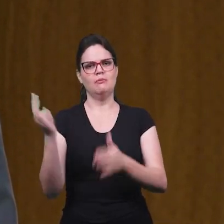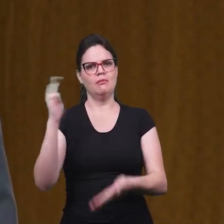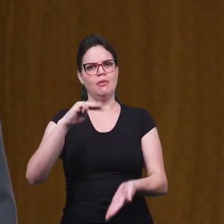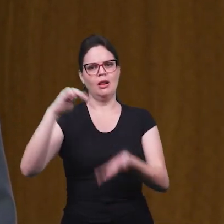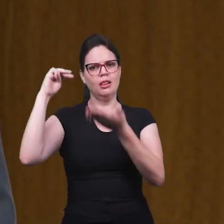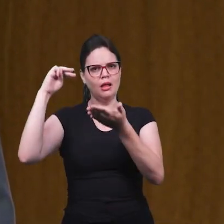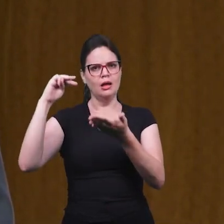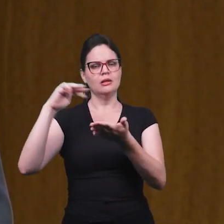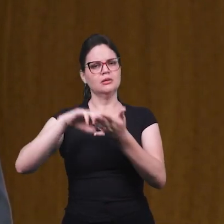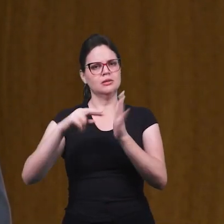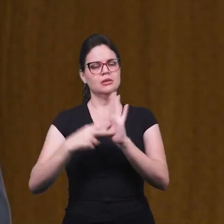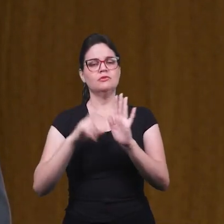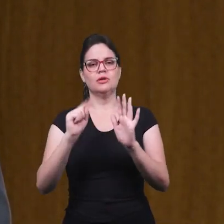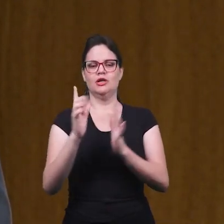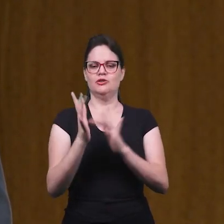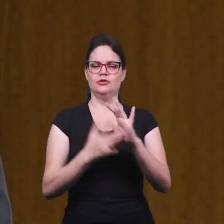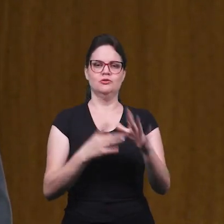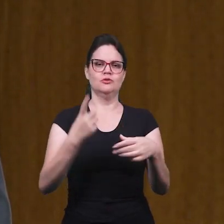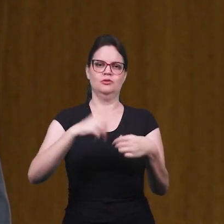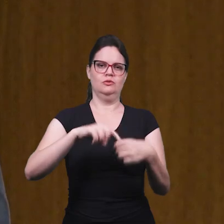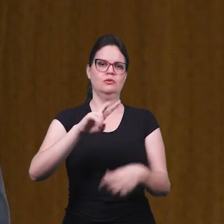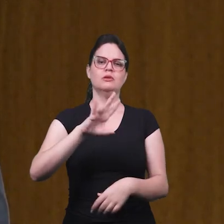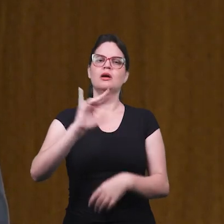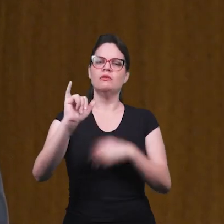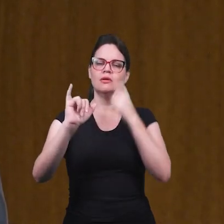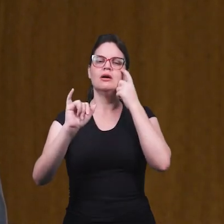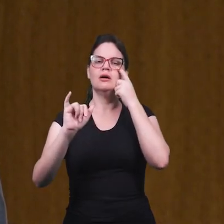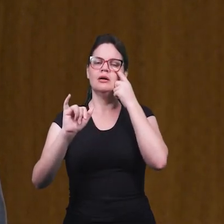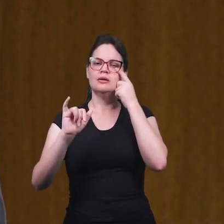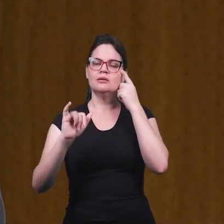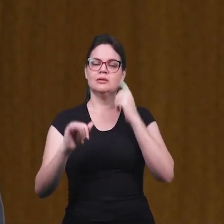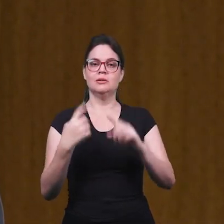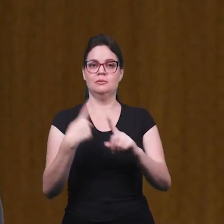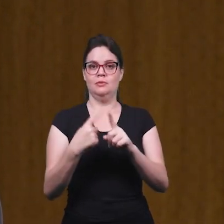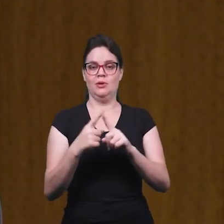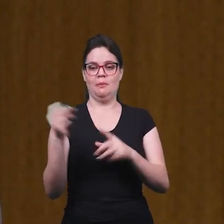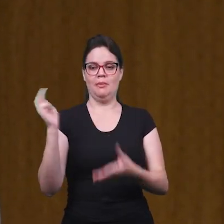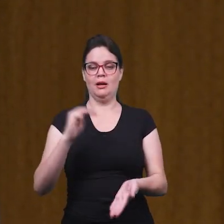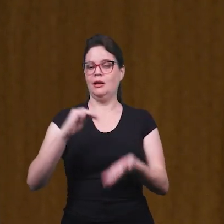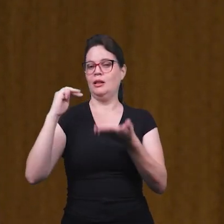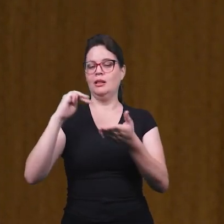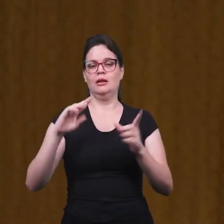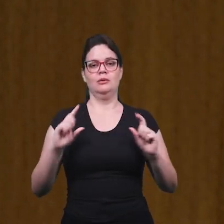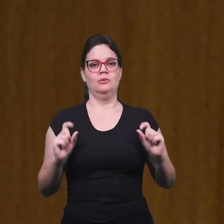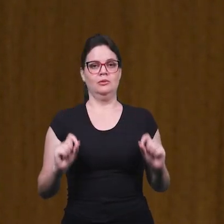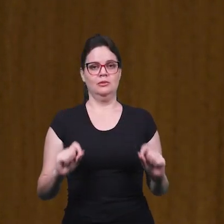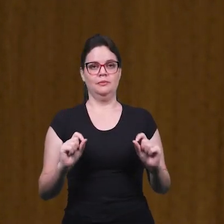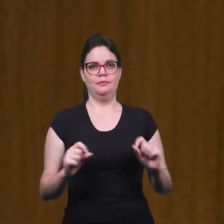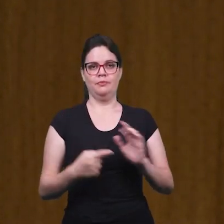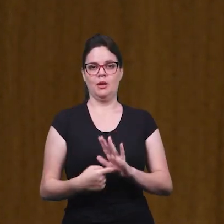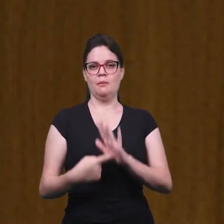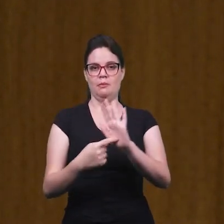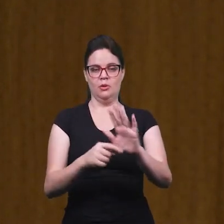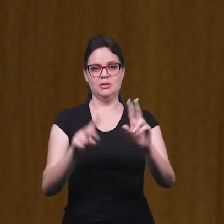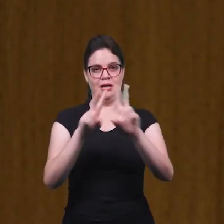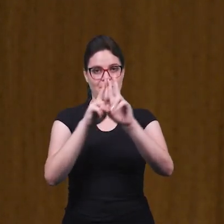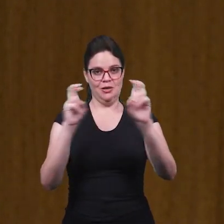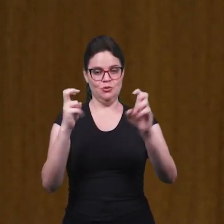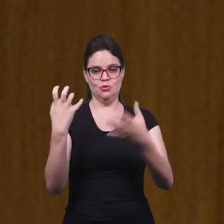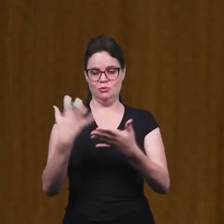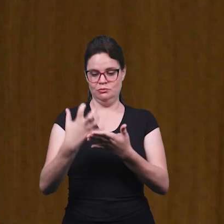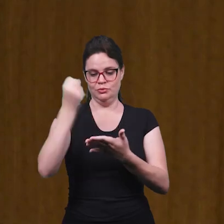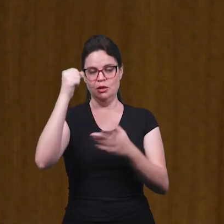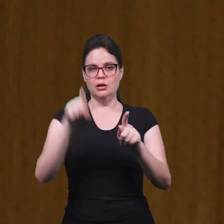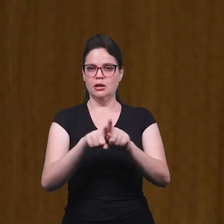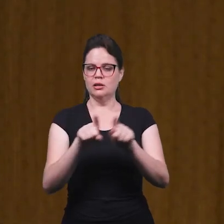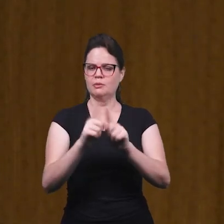a profecia que o rei vem. Maranata para nós, além de mostrar o arrebatamento da igreja, é consolo, porque